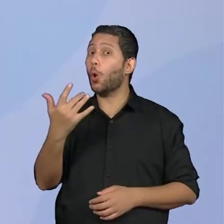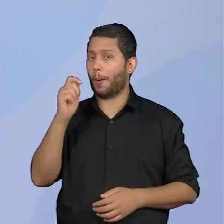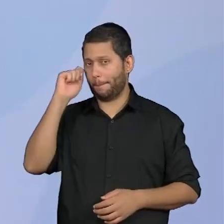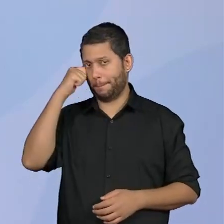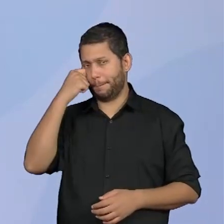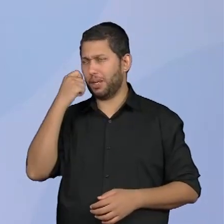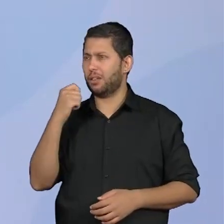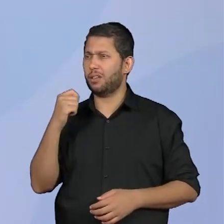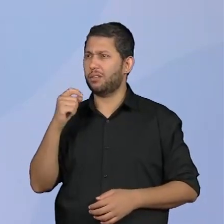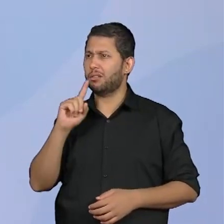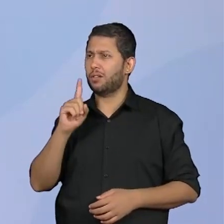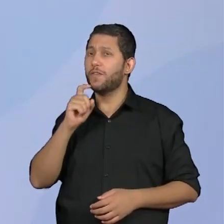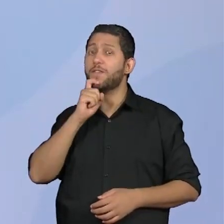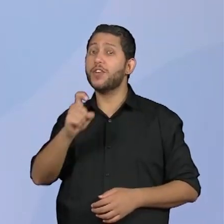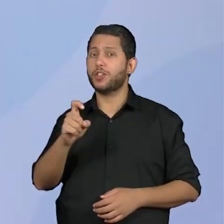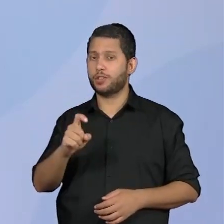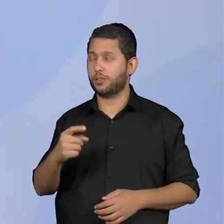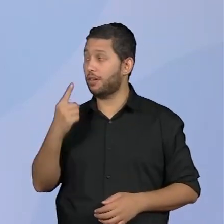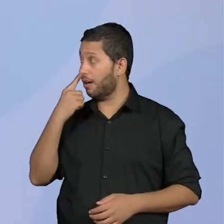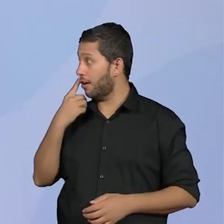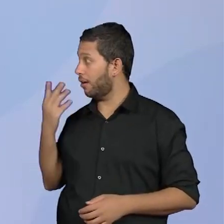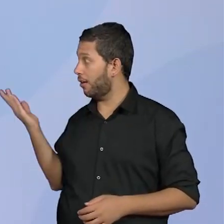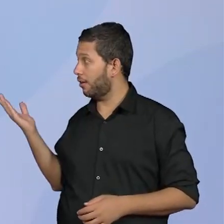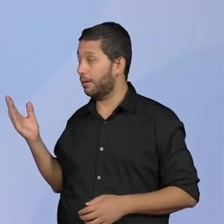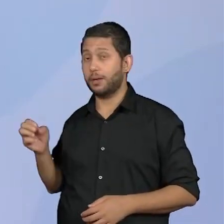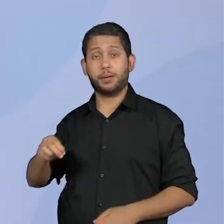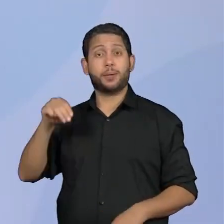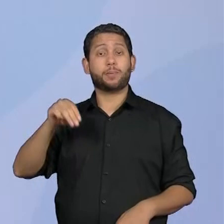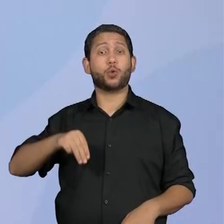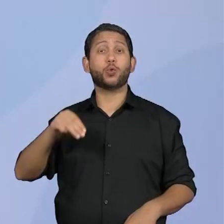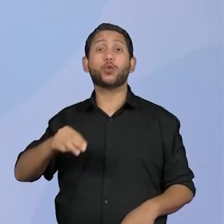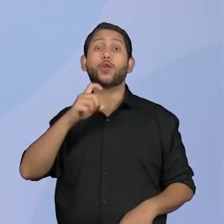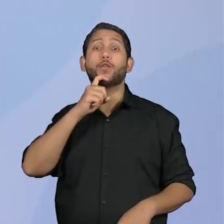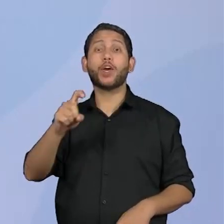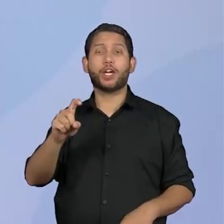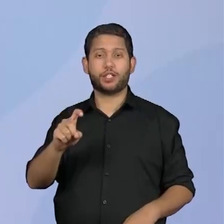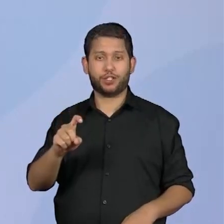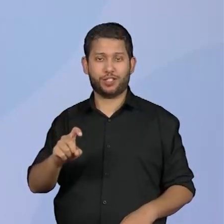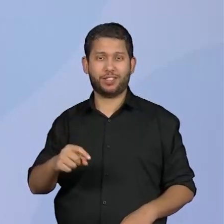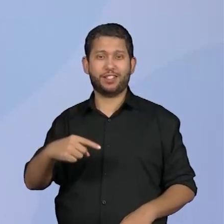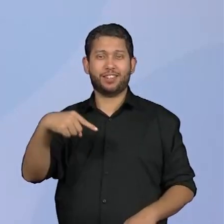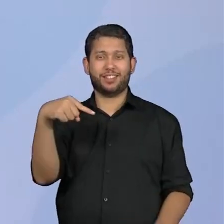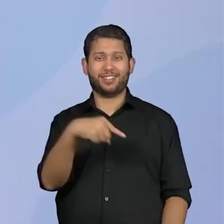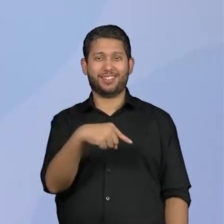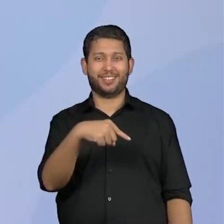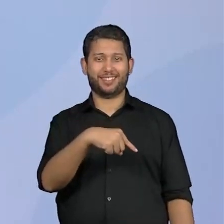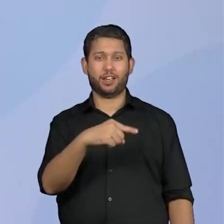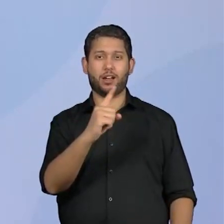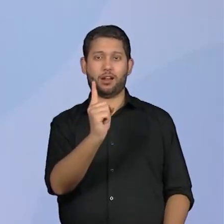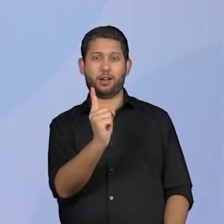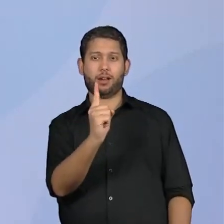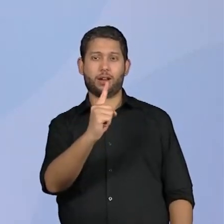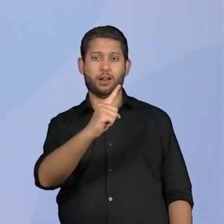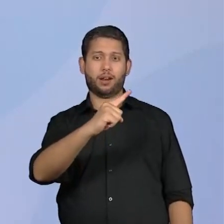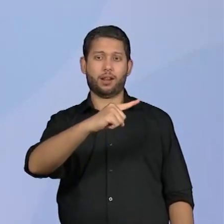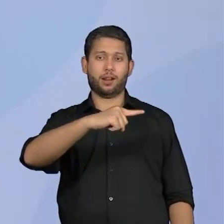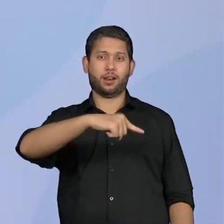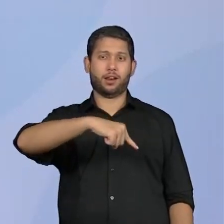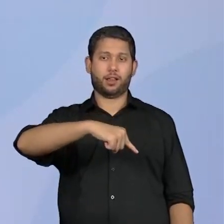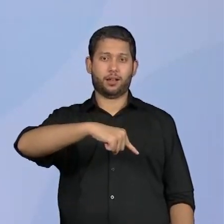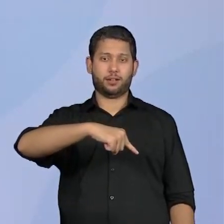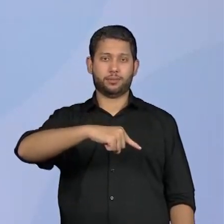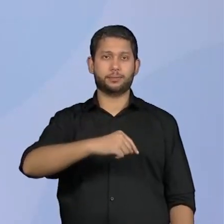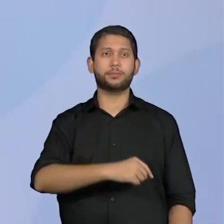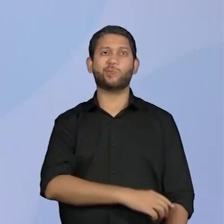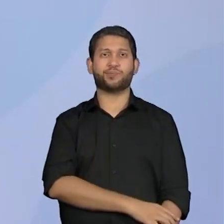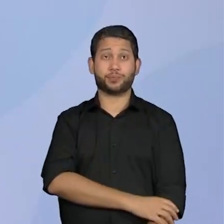Preto não, vamos de verde. Vamos marcar os minutos de verde. 20 minutos eu vou contando lá da hora cheia